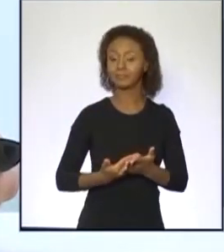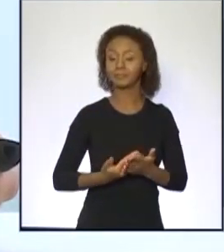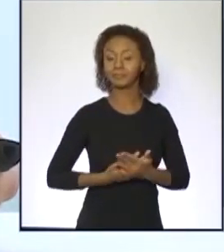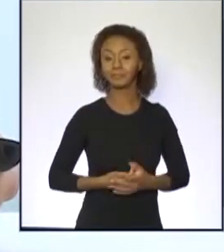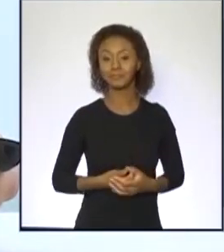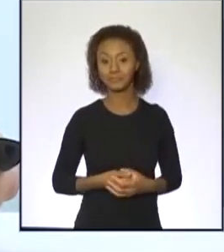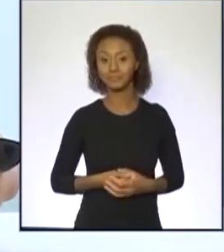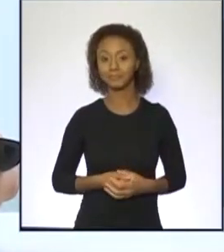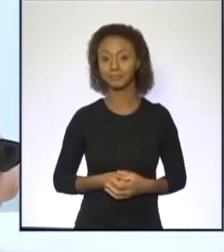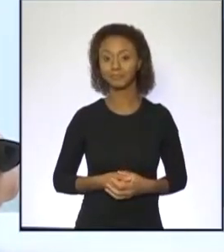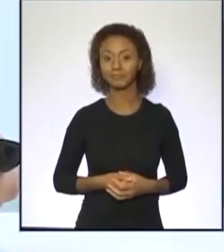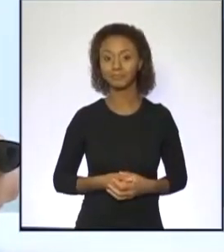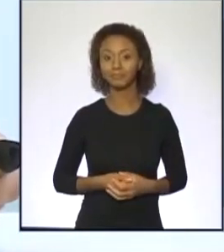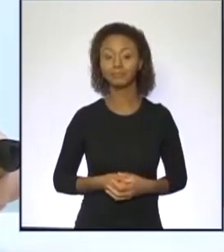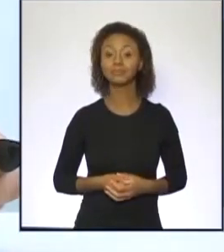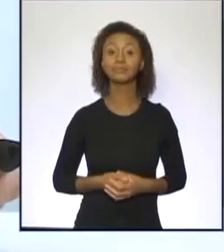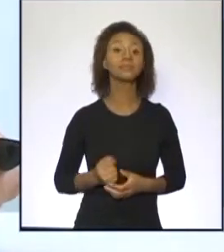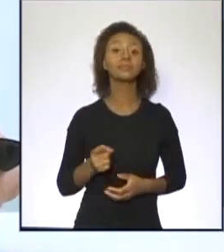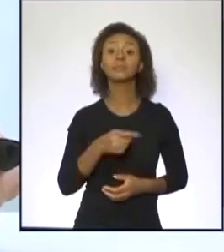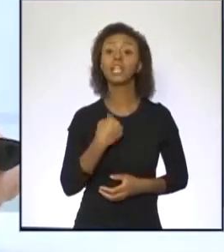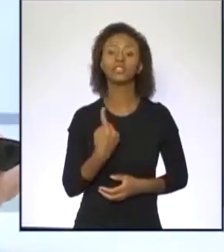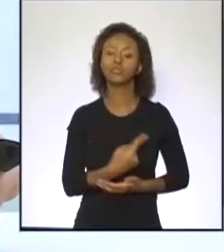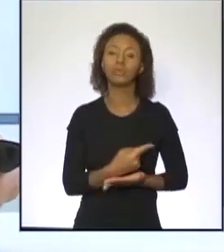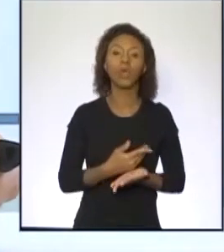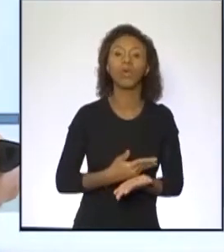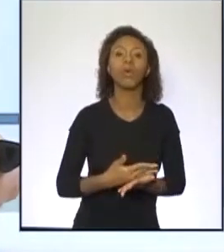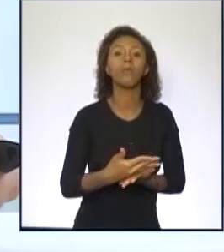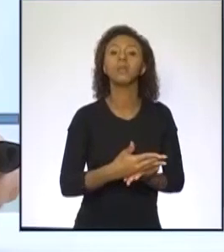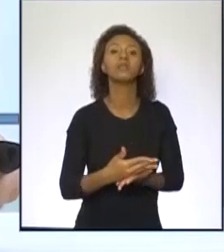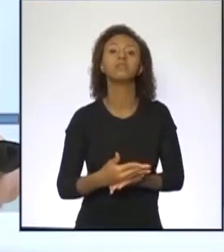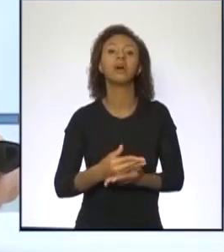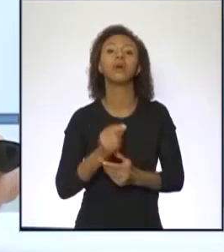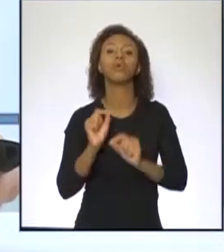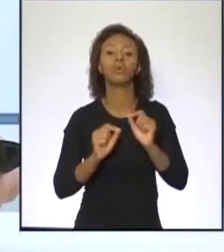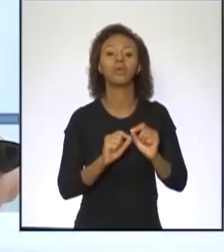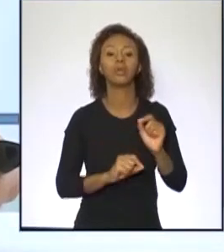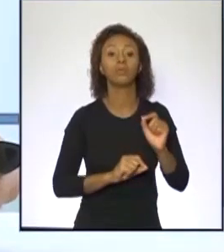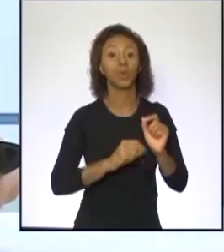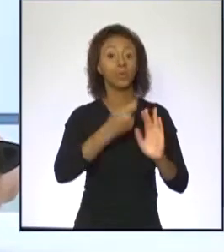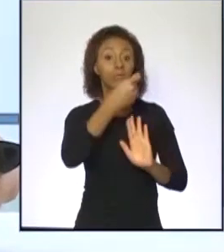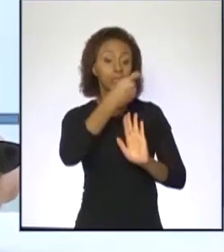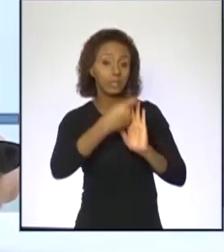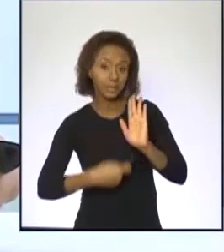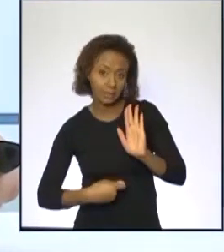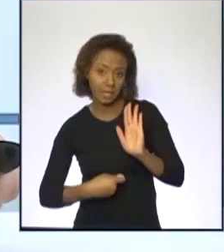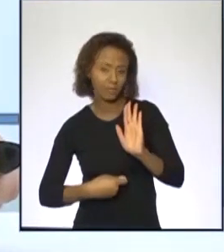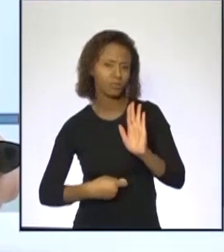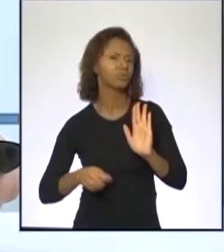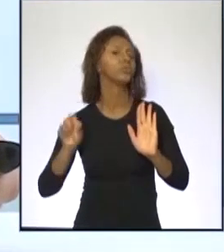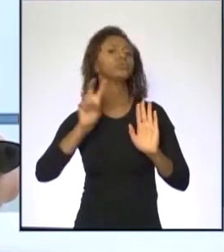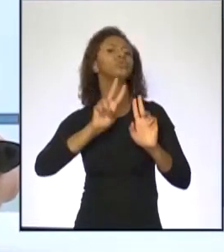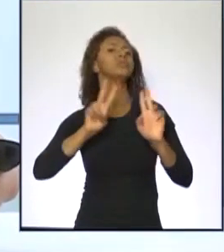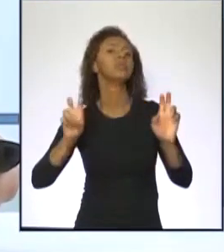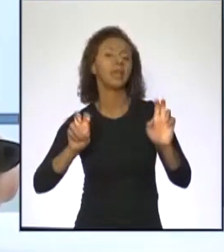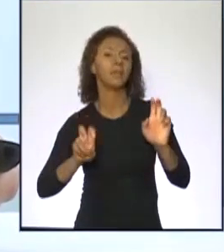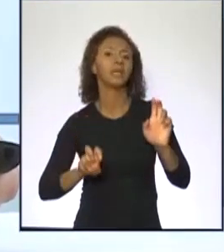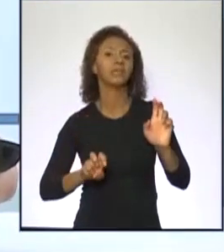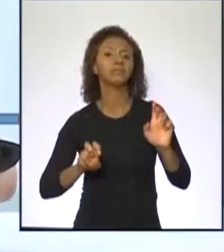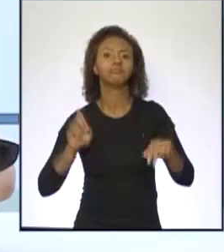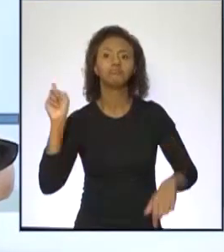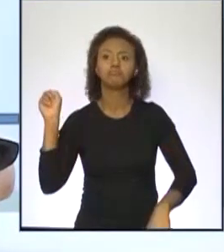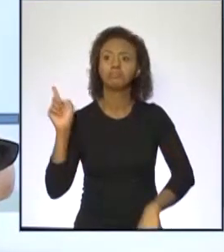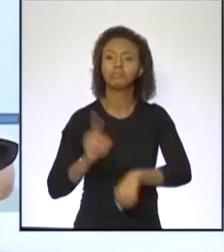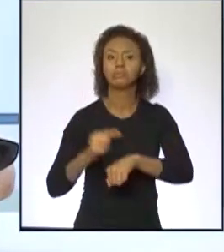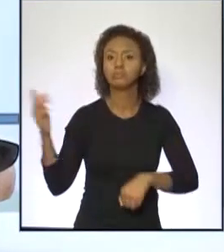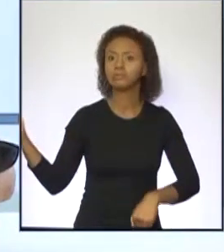E nós vamos começar por um texto chamado Situação Inesperada. Eu vou fazer a leitura desse texto, e